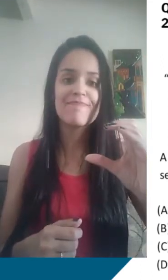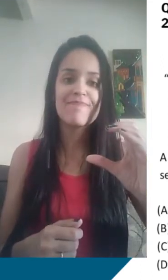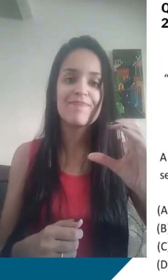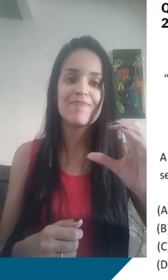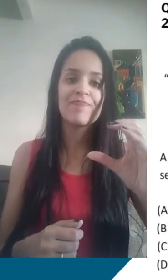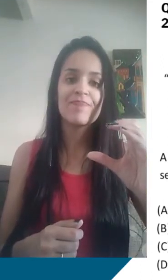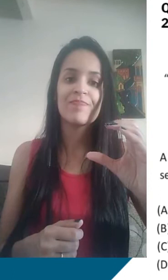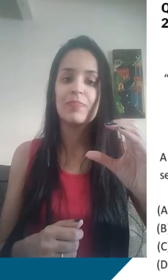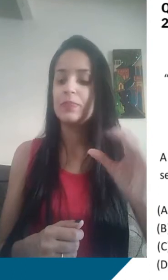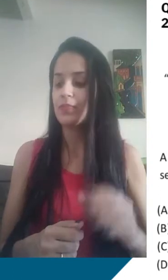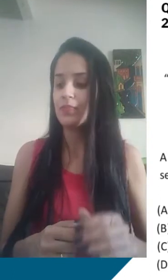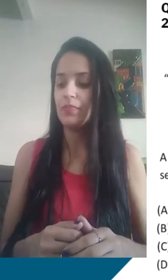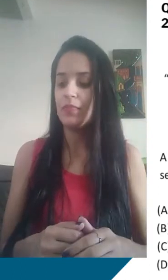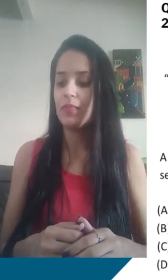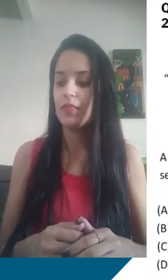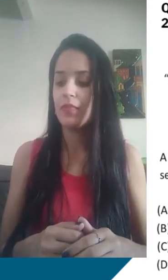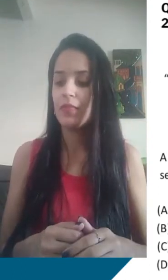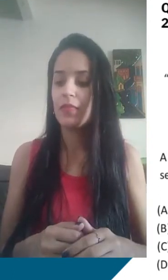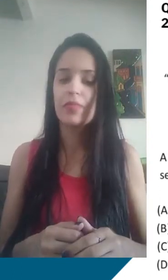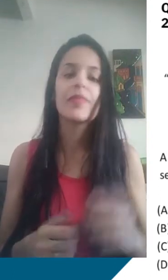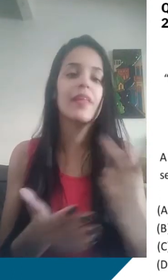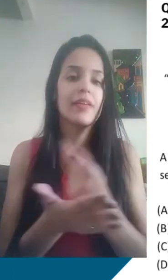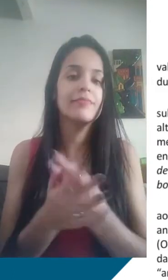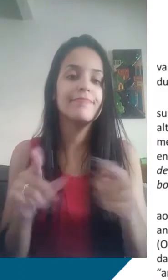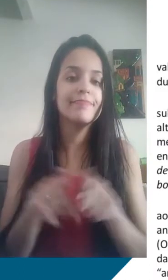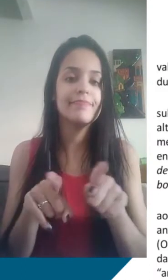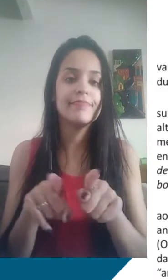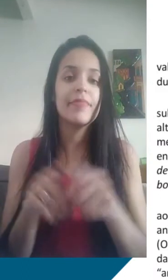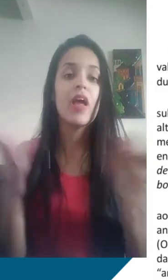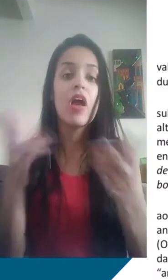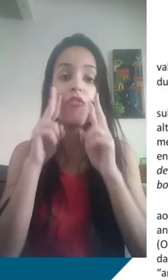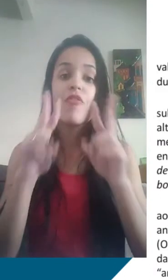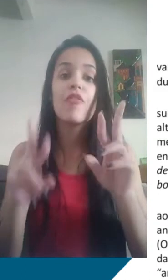na superfície textual. Segue o gabarito comentado.